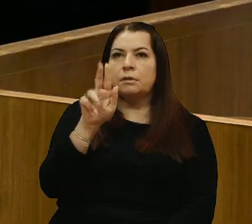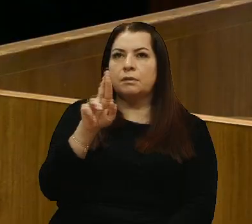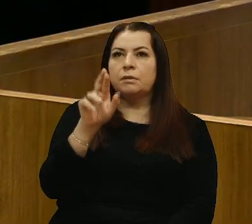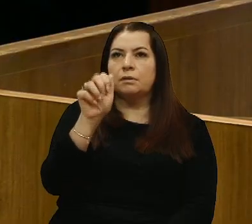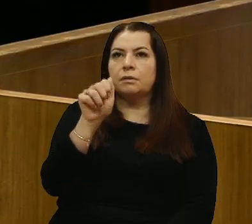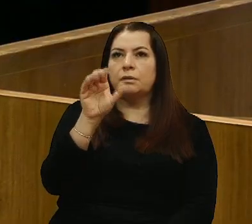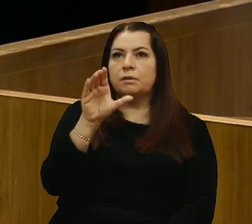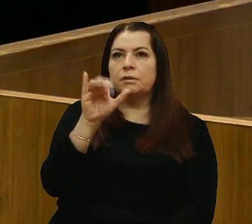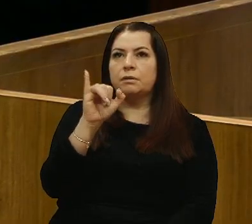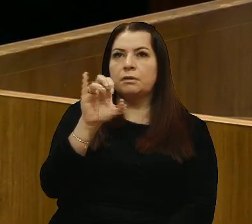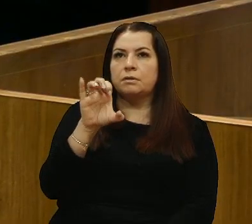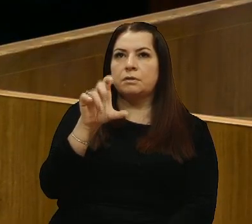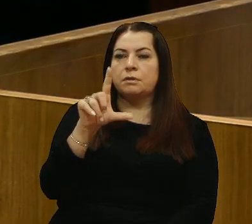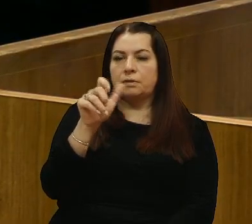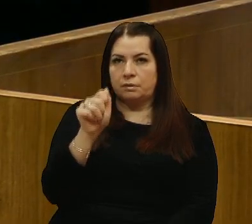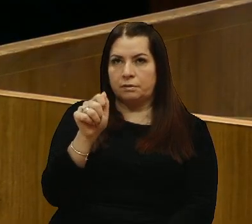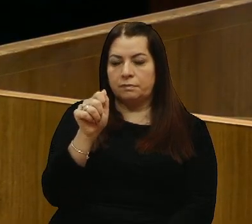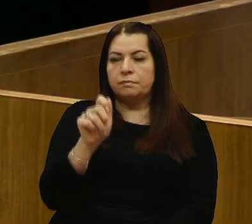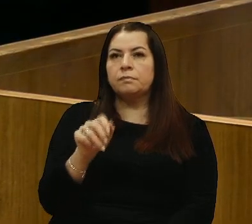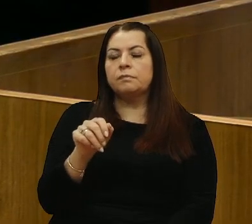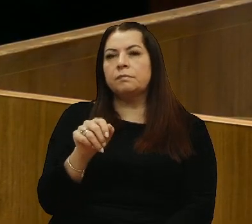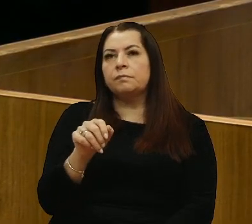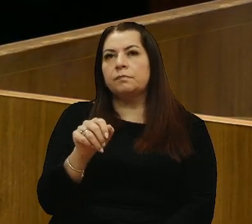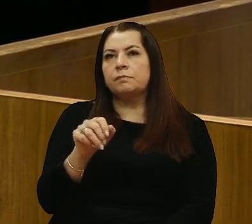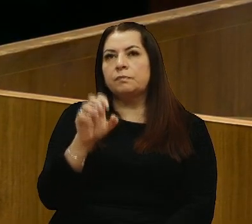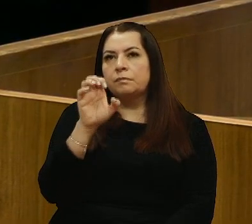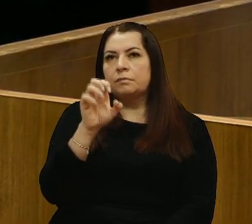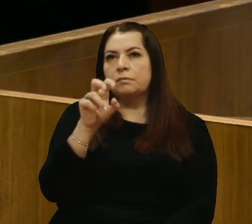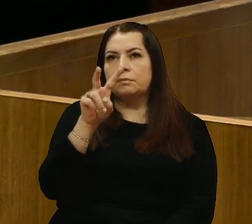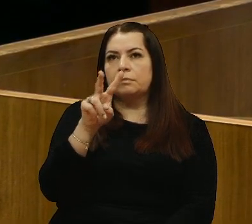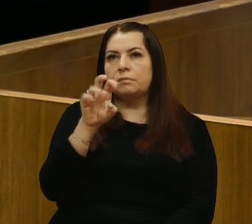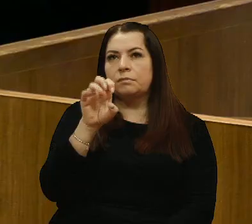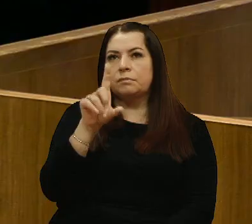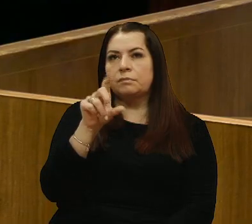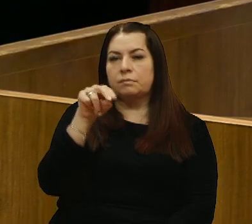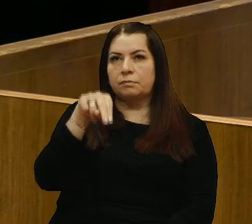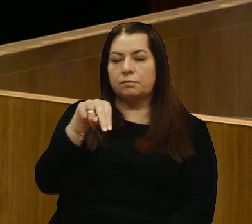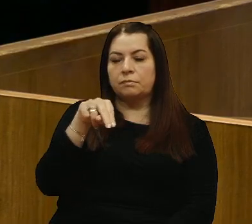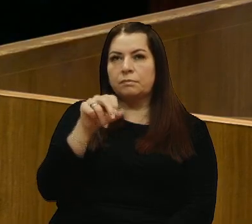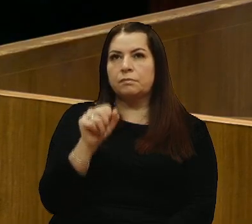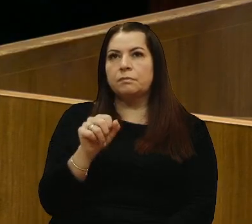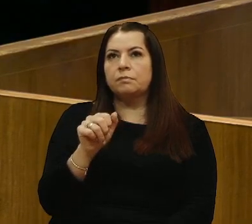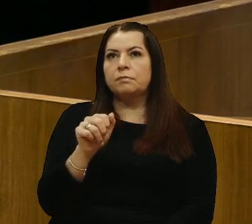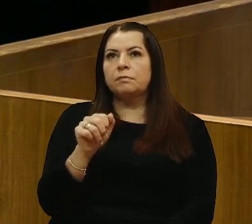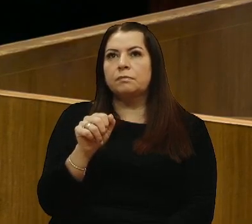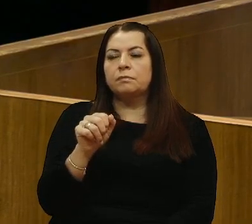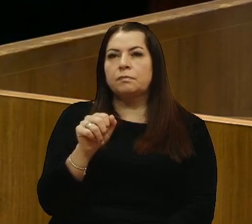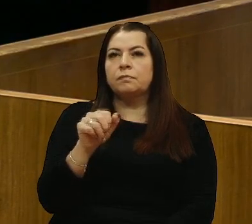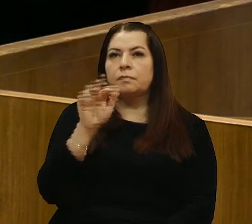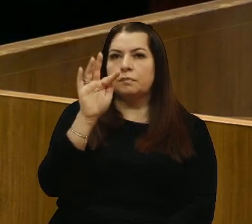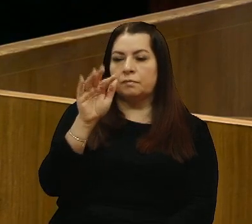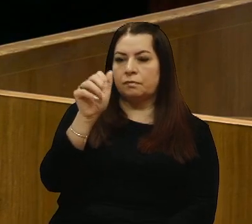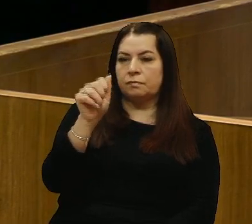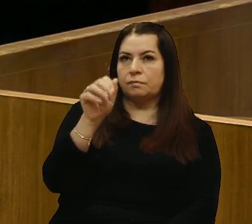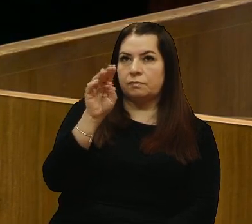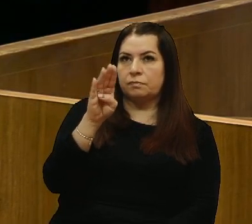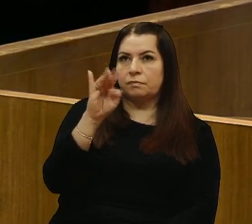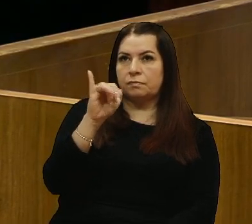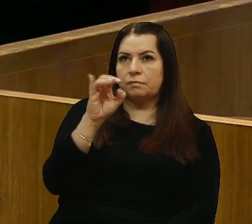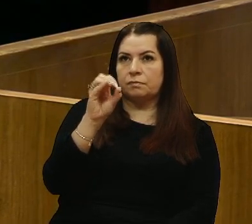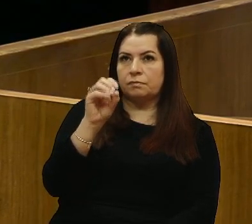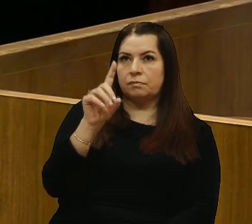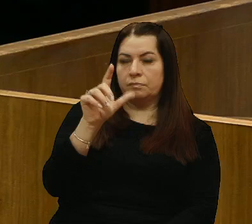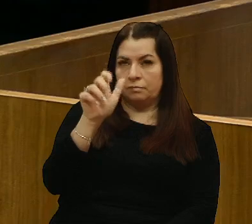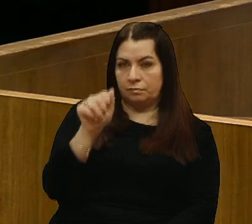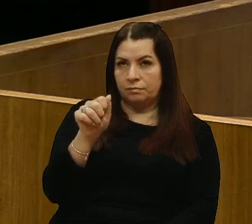de Souza Dias, Evelyn Milena Silva Santos, Fabiola Souza